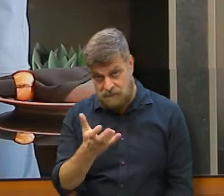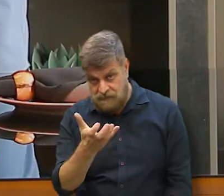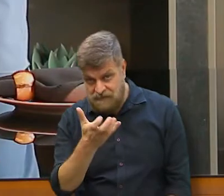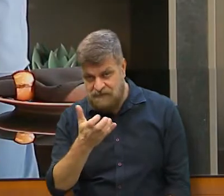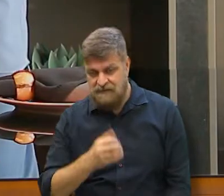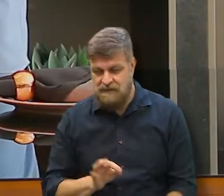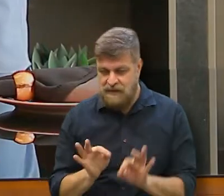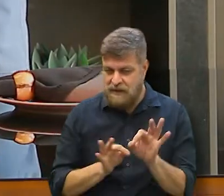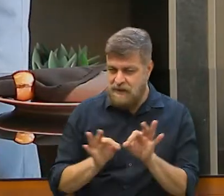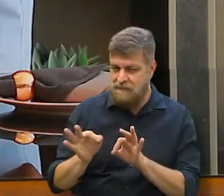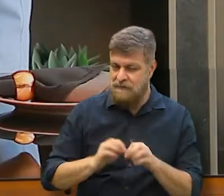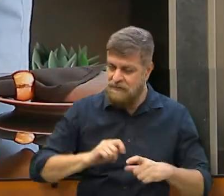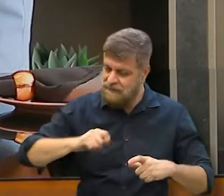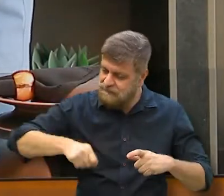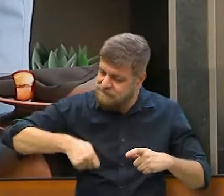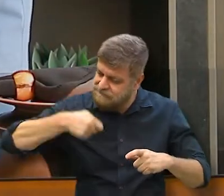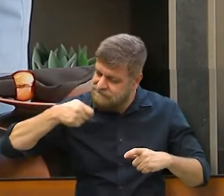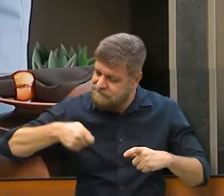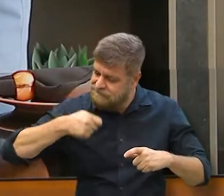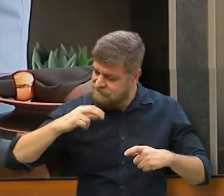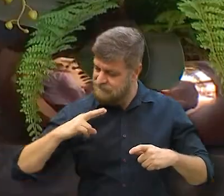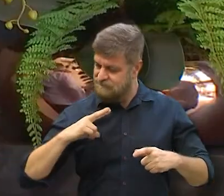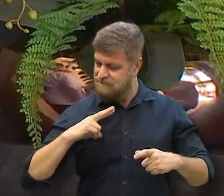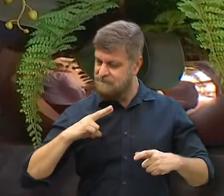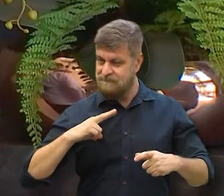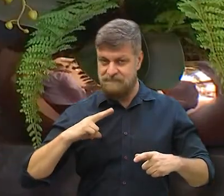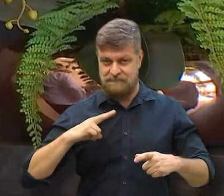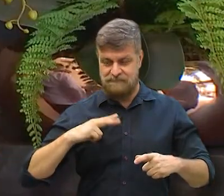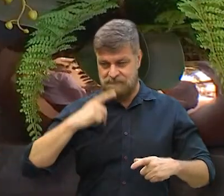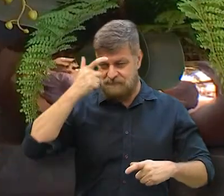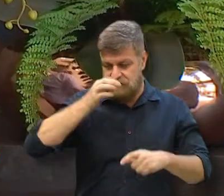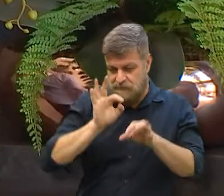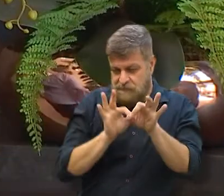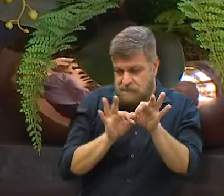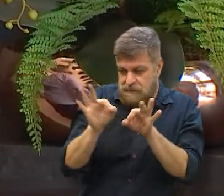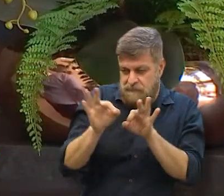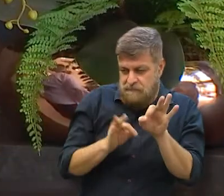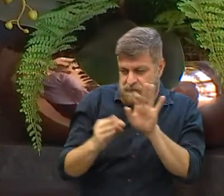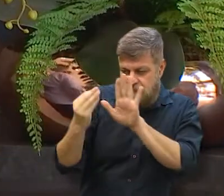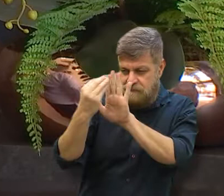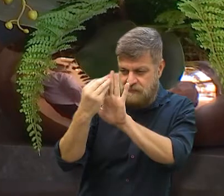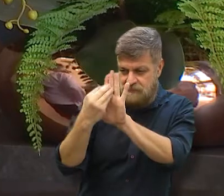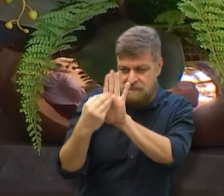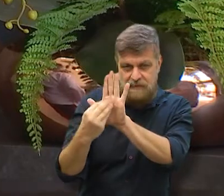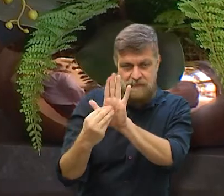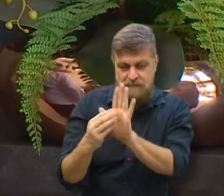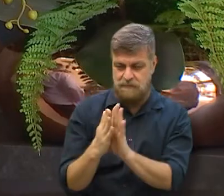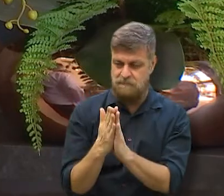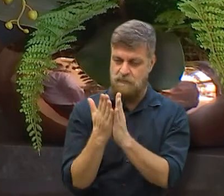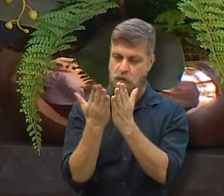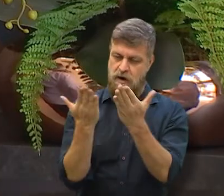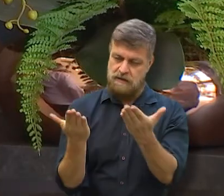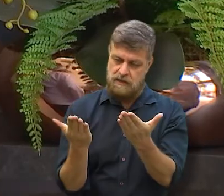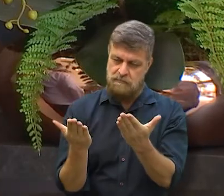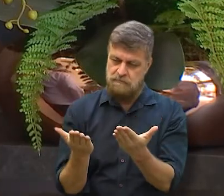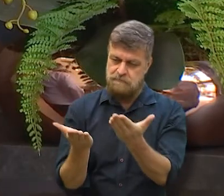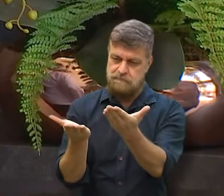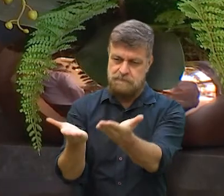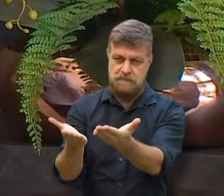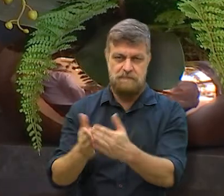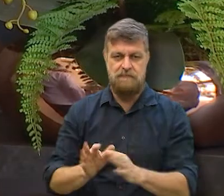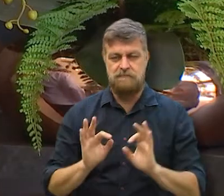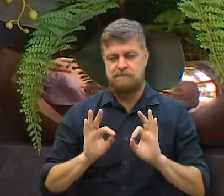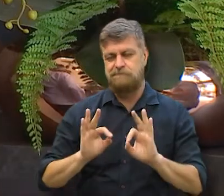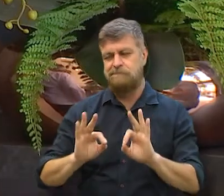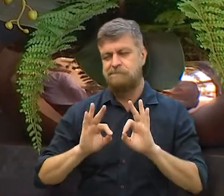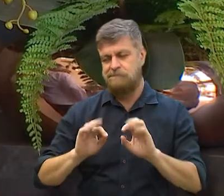93420528. Se você quiser um jantar personalizado, né, eu ajudo a elaborar o cardápio, né, e você